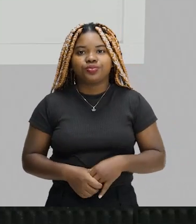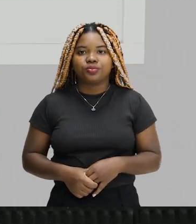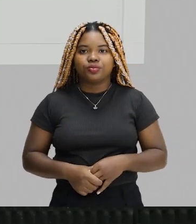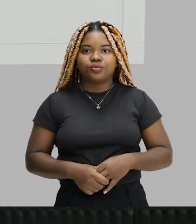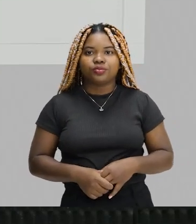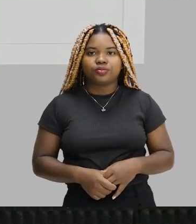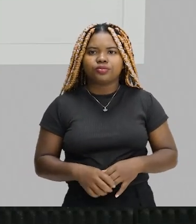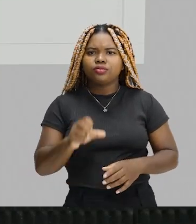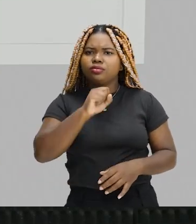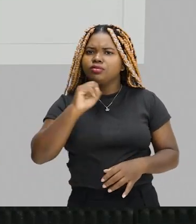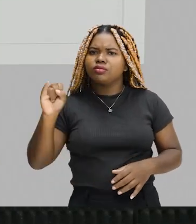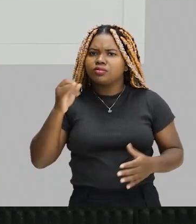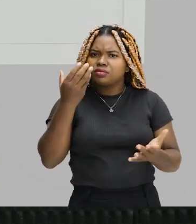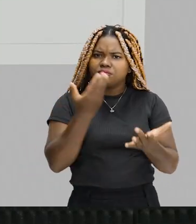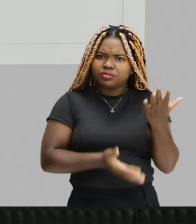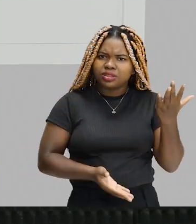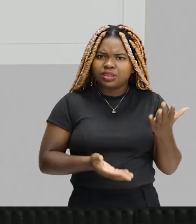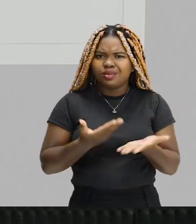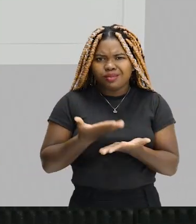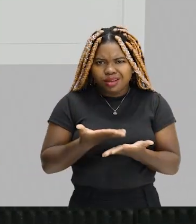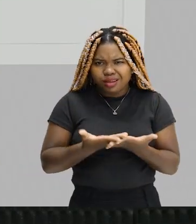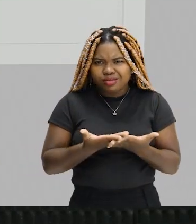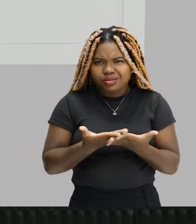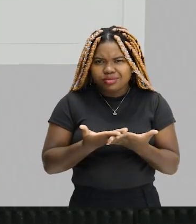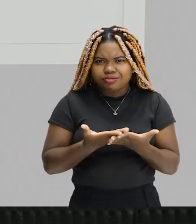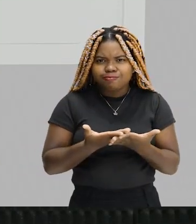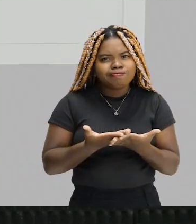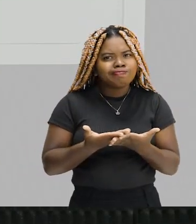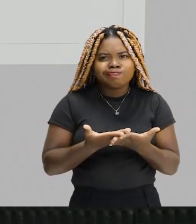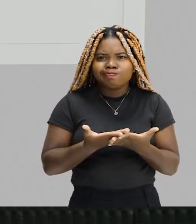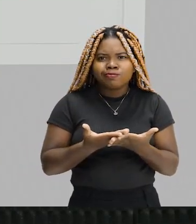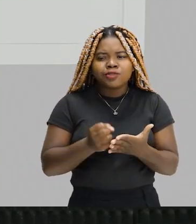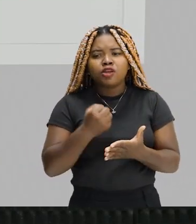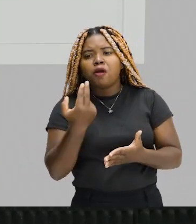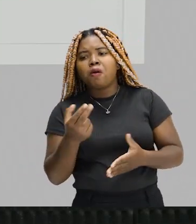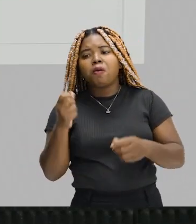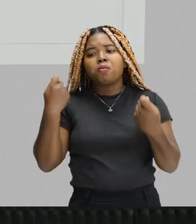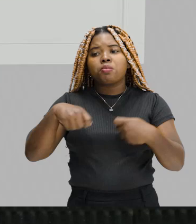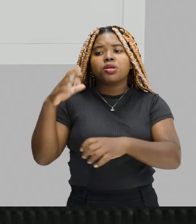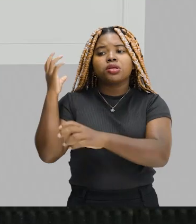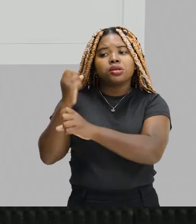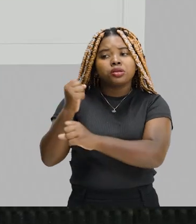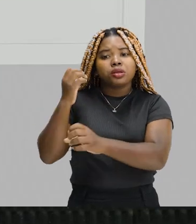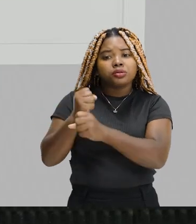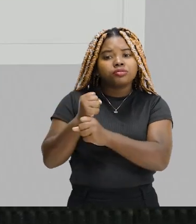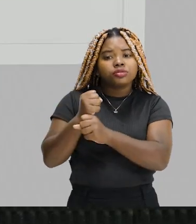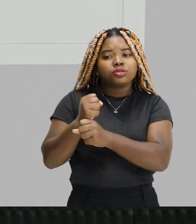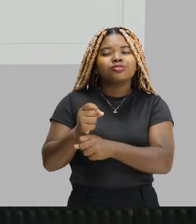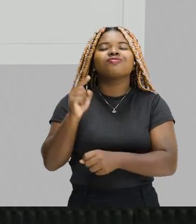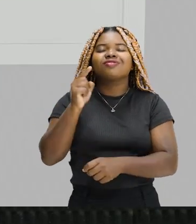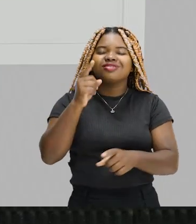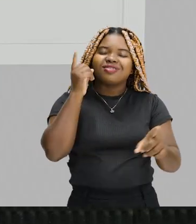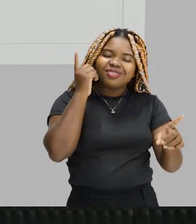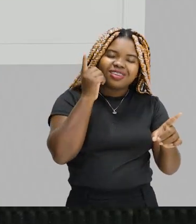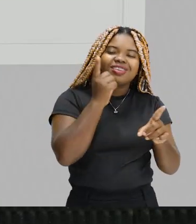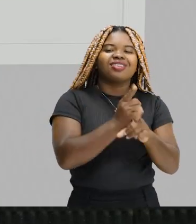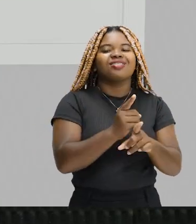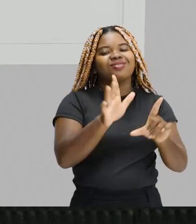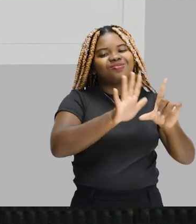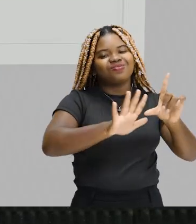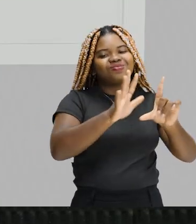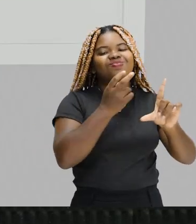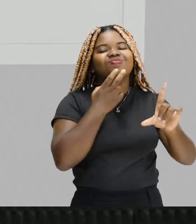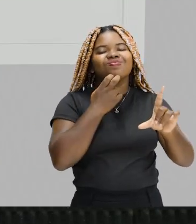certo? Então, se você perdeu a aula, ou se você precisa revisar, você vai encontrar lá na plataforma Gonçalves Dias, certo? Então, acesse